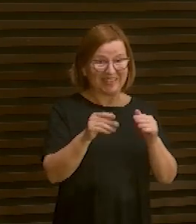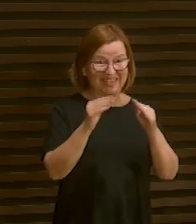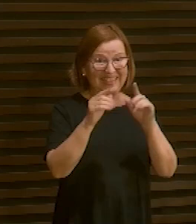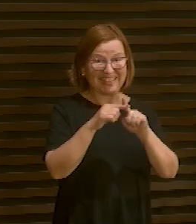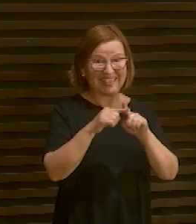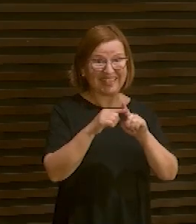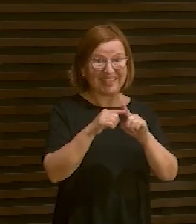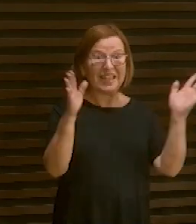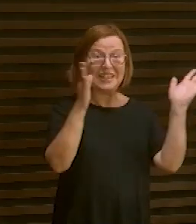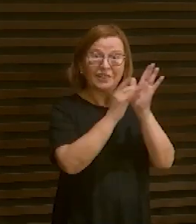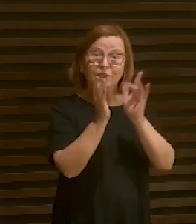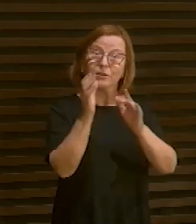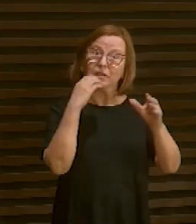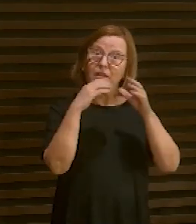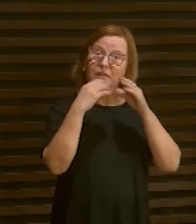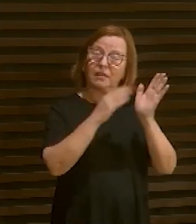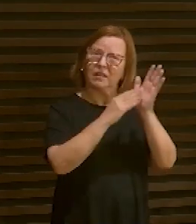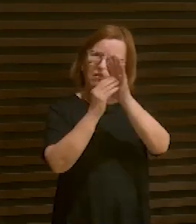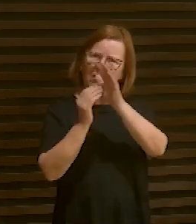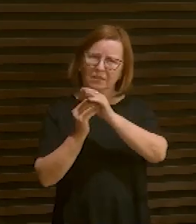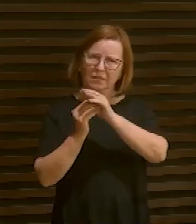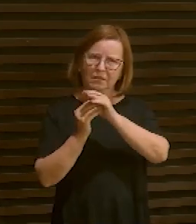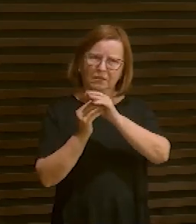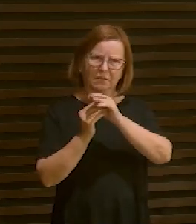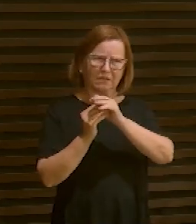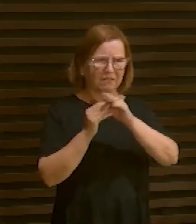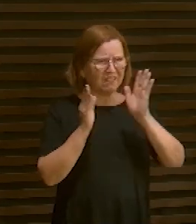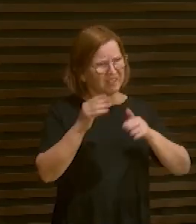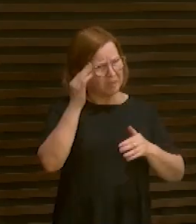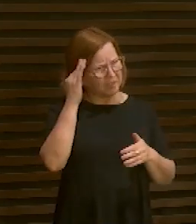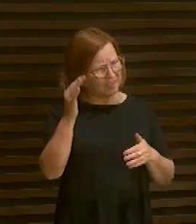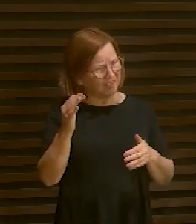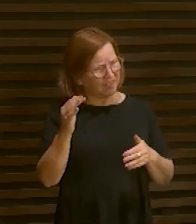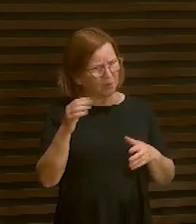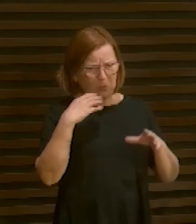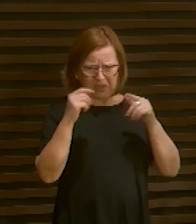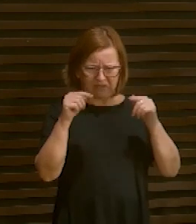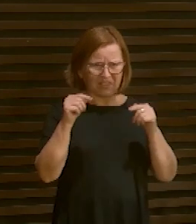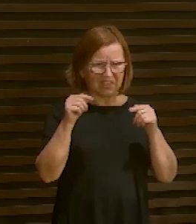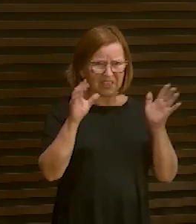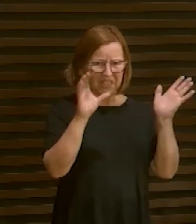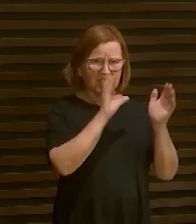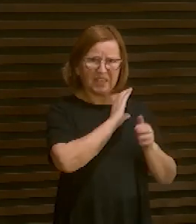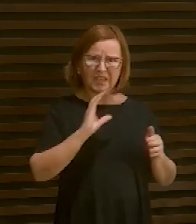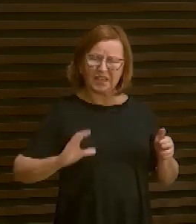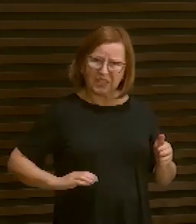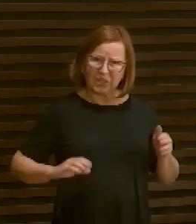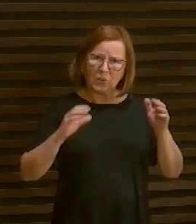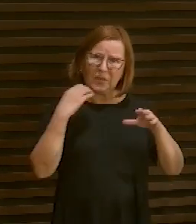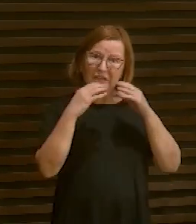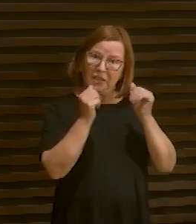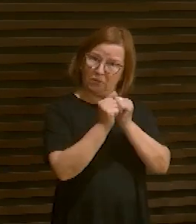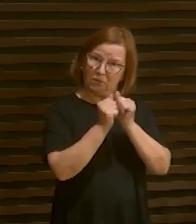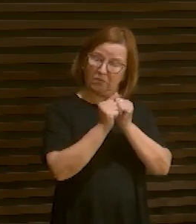Você já pensou que o cântico daqui é Cristo cantando? No meio da congregação? Eu vou